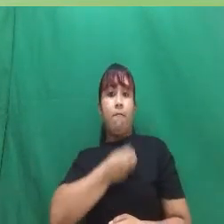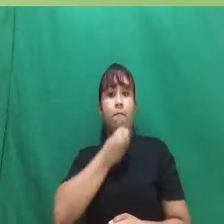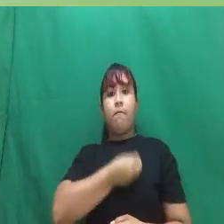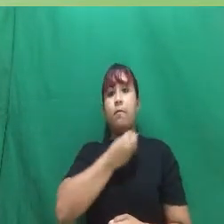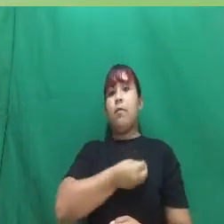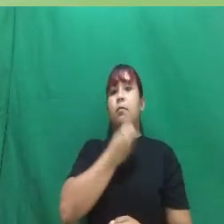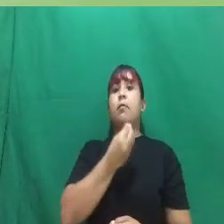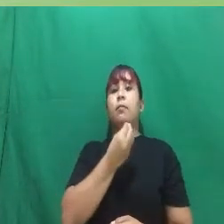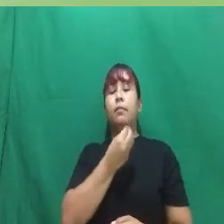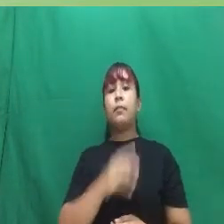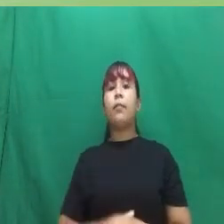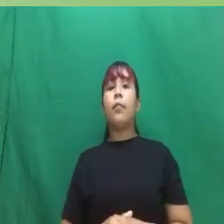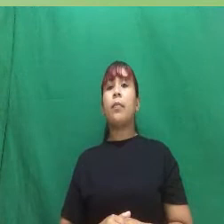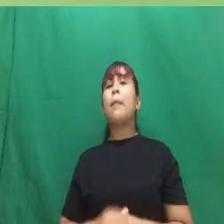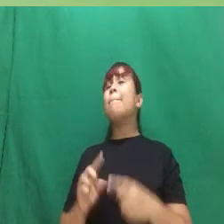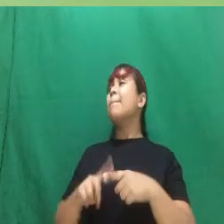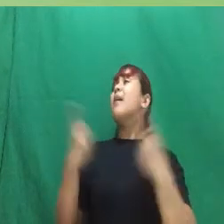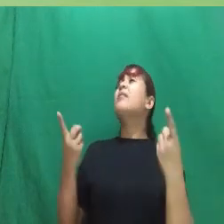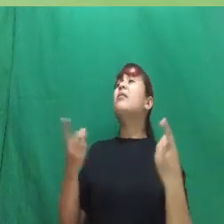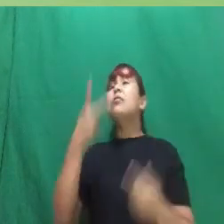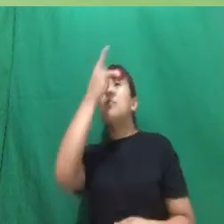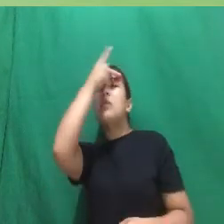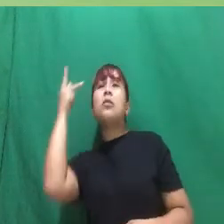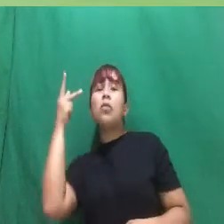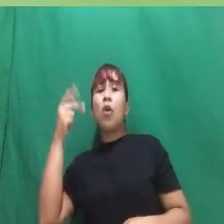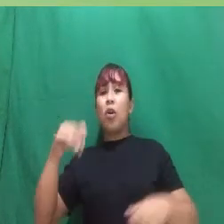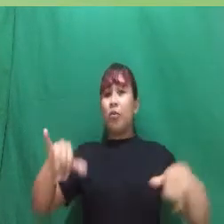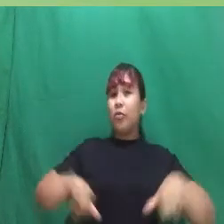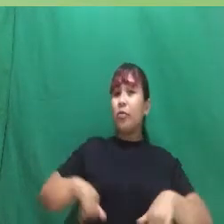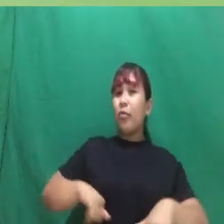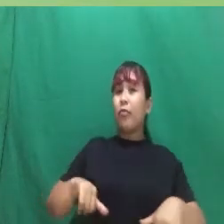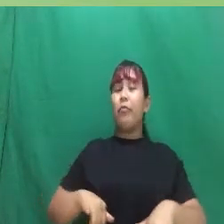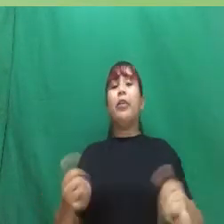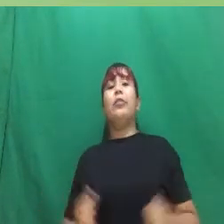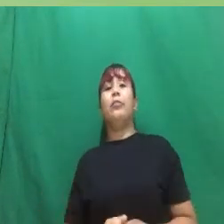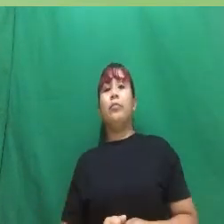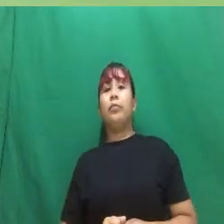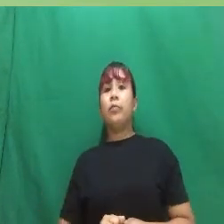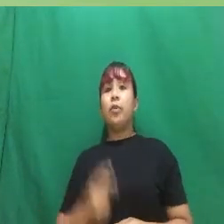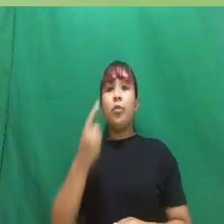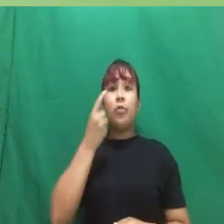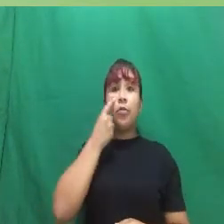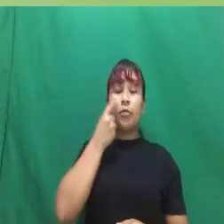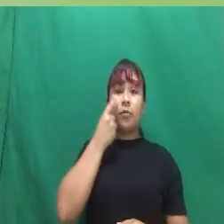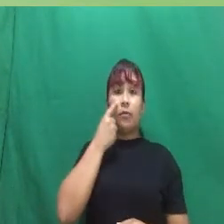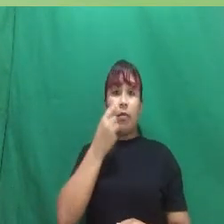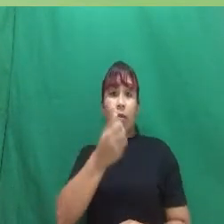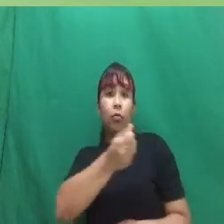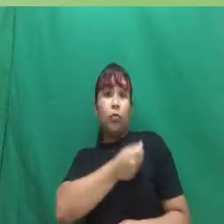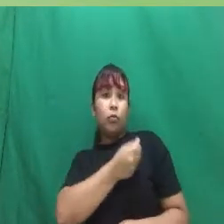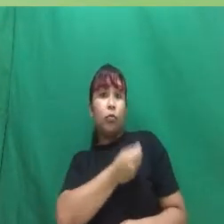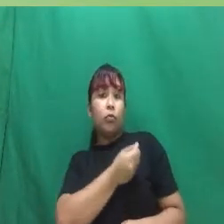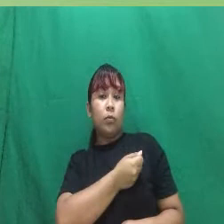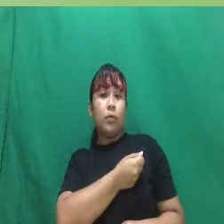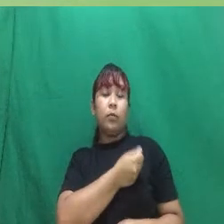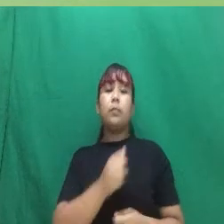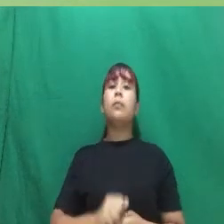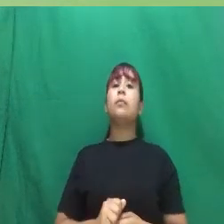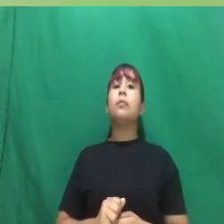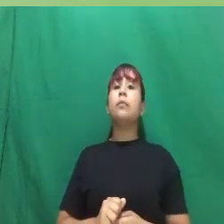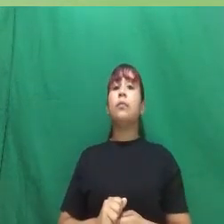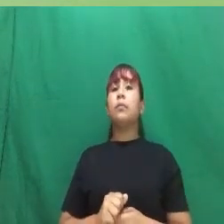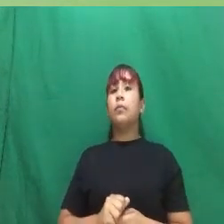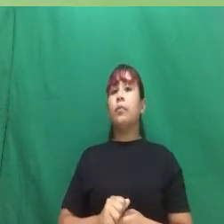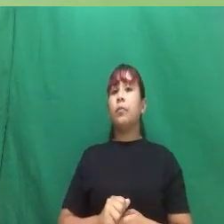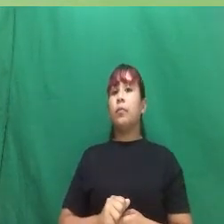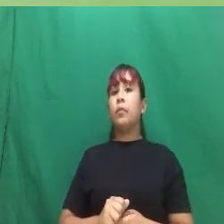é zelador, é auxiliar de serviços, é aquele vendedor de churrasquinho. A maioria é negra. Então está no